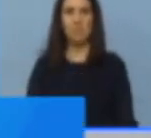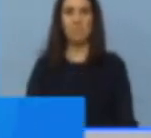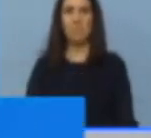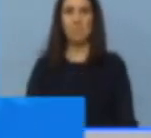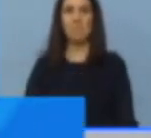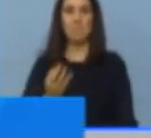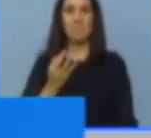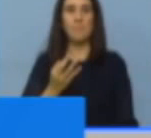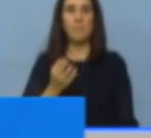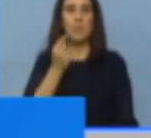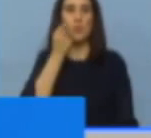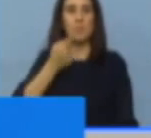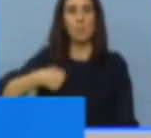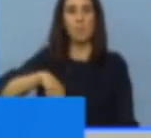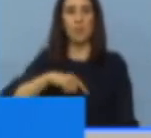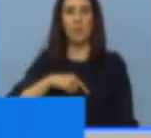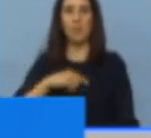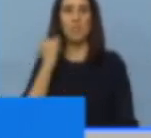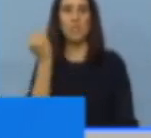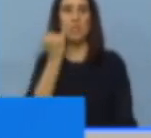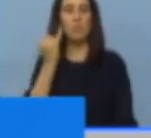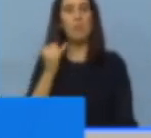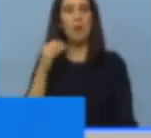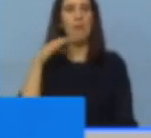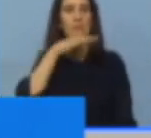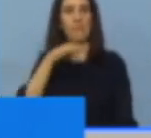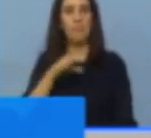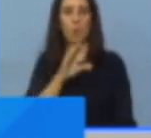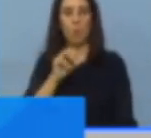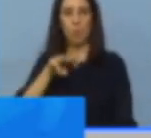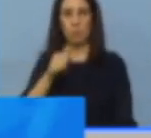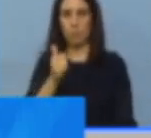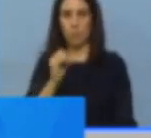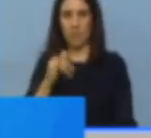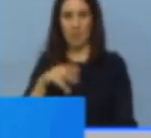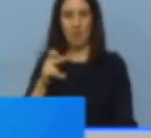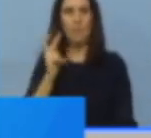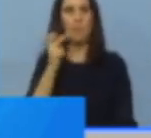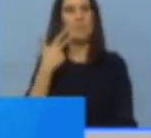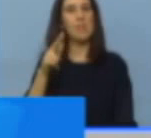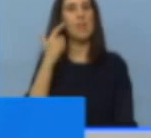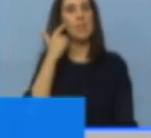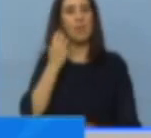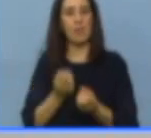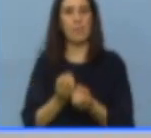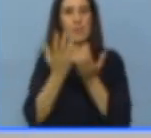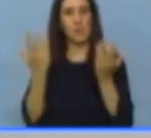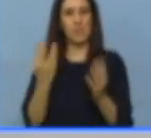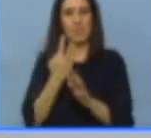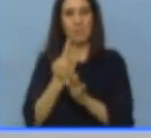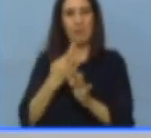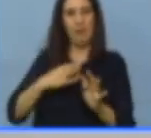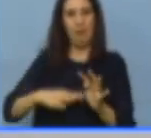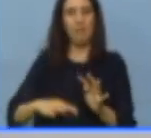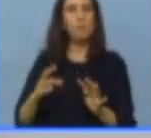para nós, como Instituto, mas como família comuniana também queremos celebrar o centenário das aparições. Por isso é que